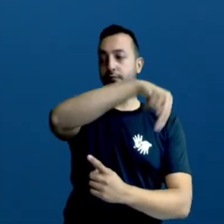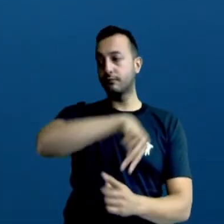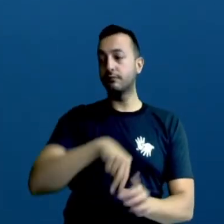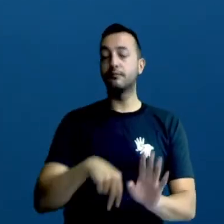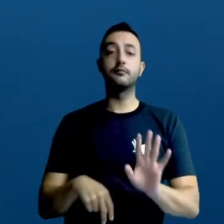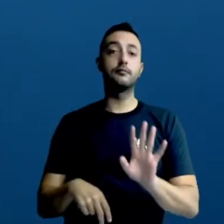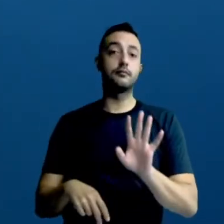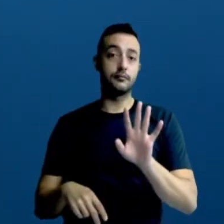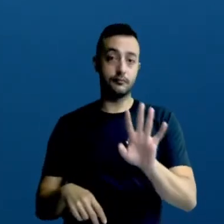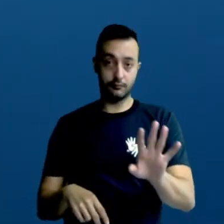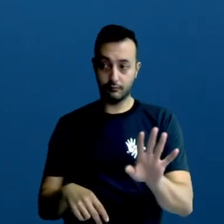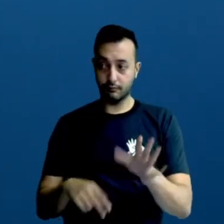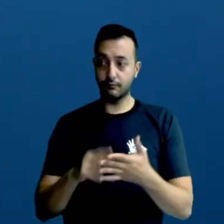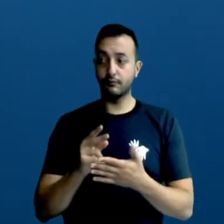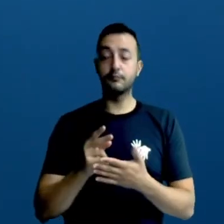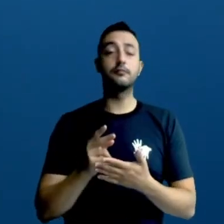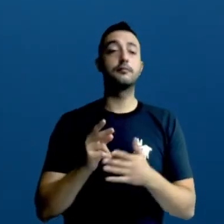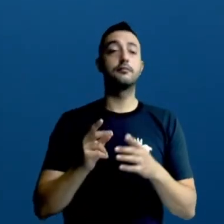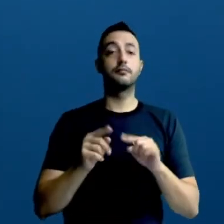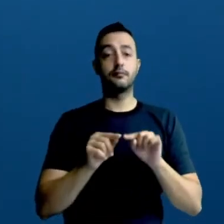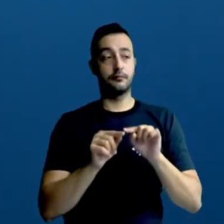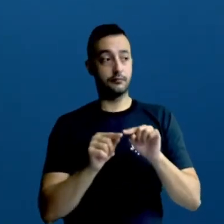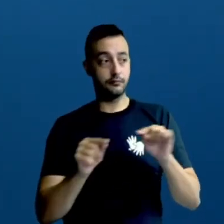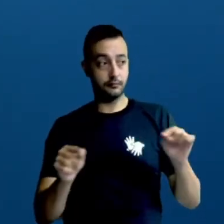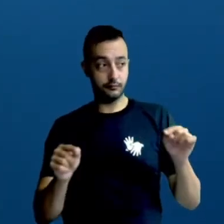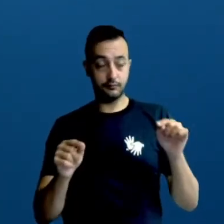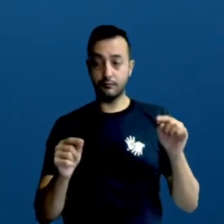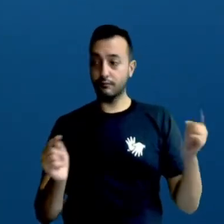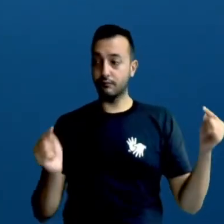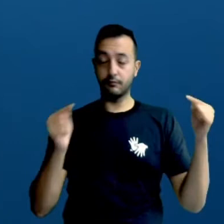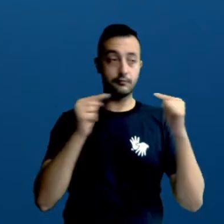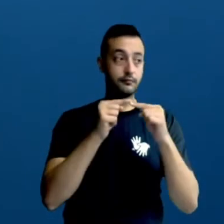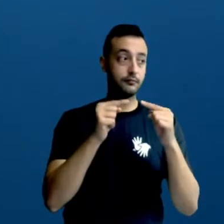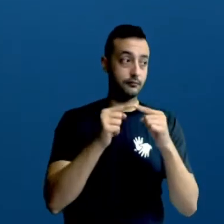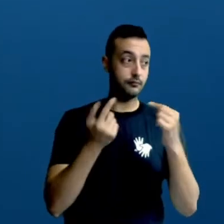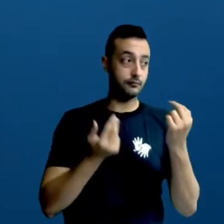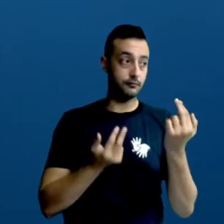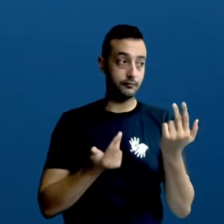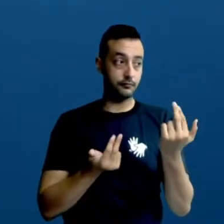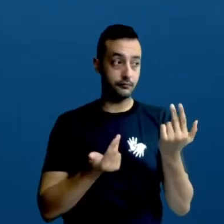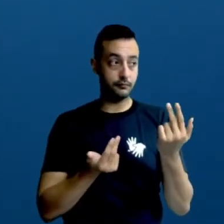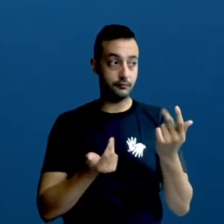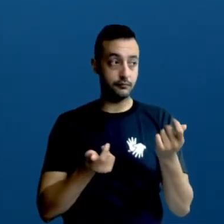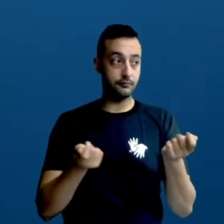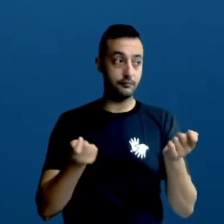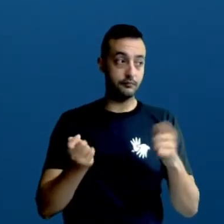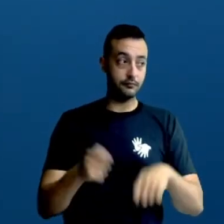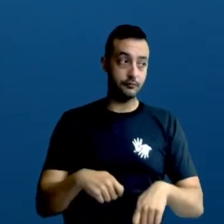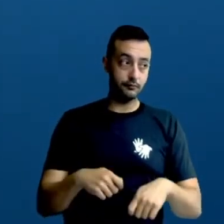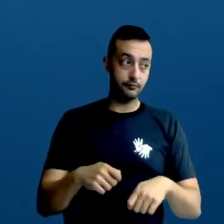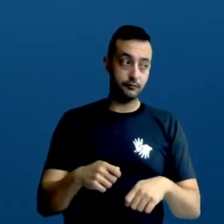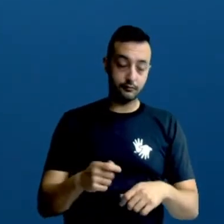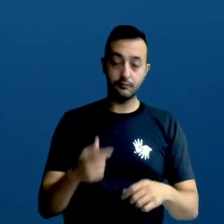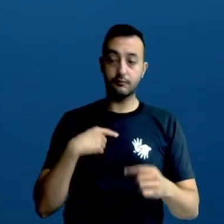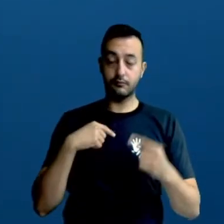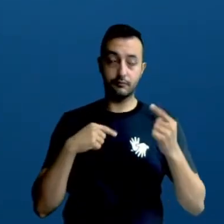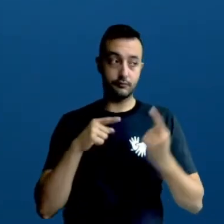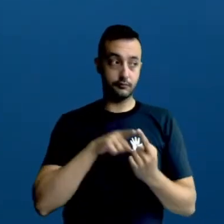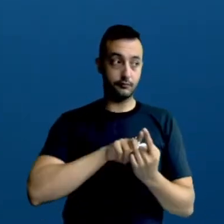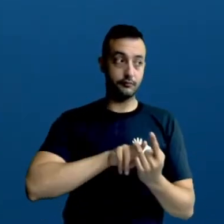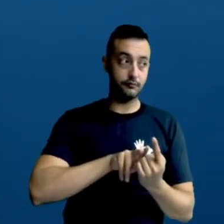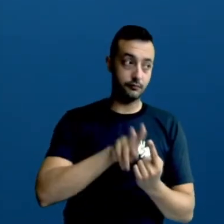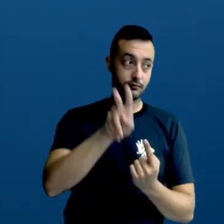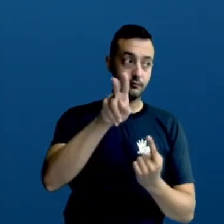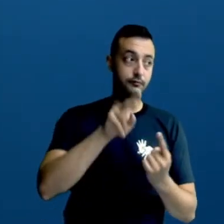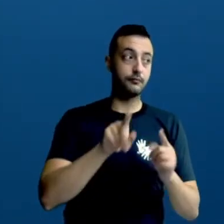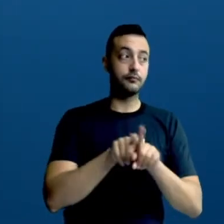este vértice, essa diagonal daqui, concorda que ela é a mesma, tanto que parte deste vértice como do